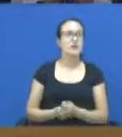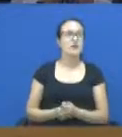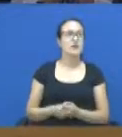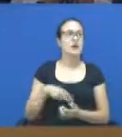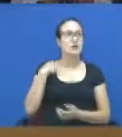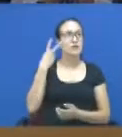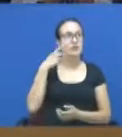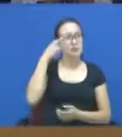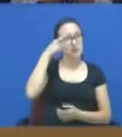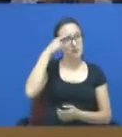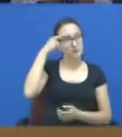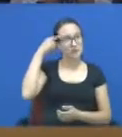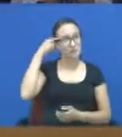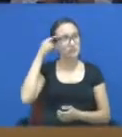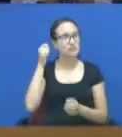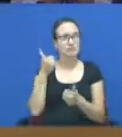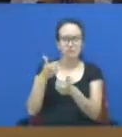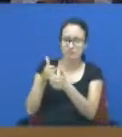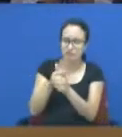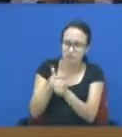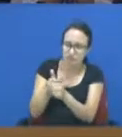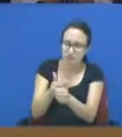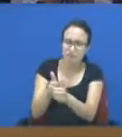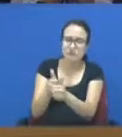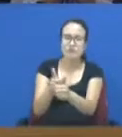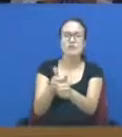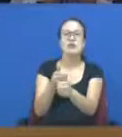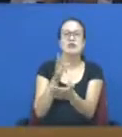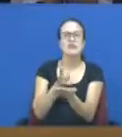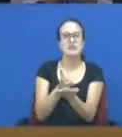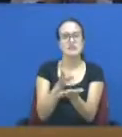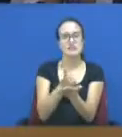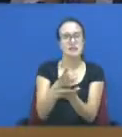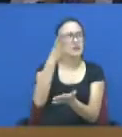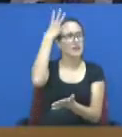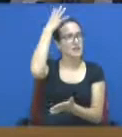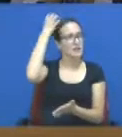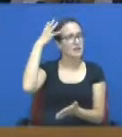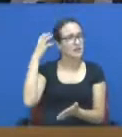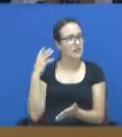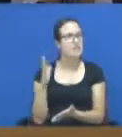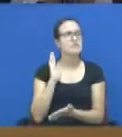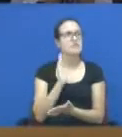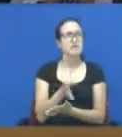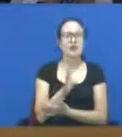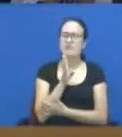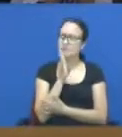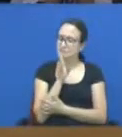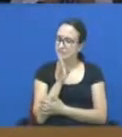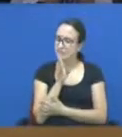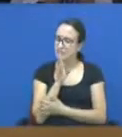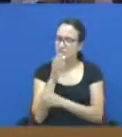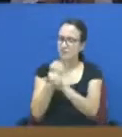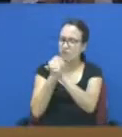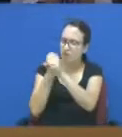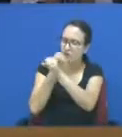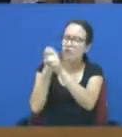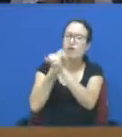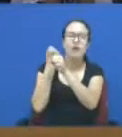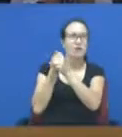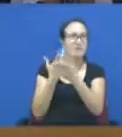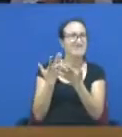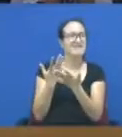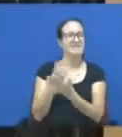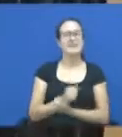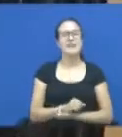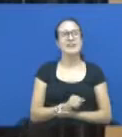tem sempre nos acompanhado ali. A Lu Bogo também teve a oportunidade de estar conosco ali naquela casa, conhecendo aquela obra. E eu quero contar